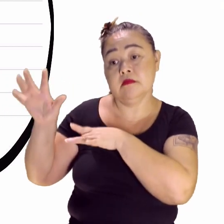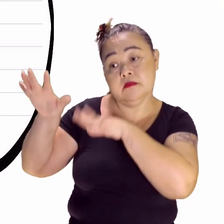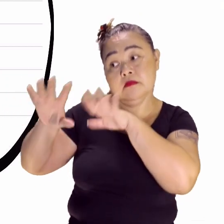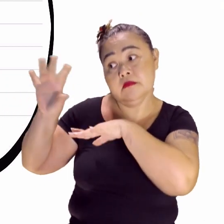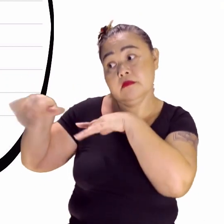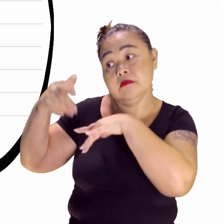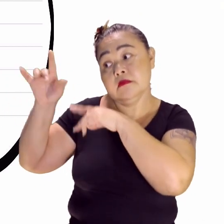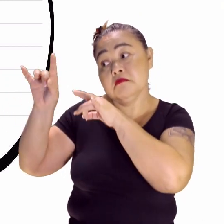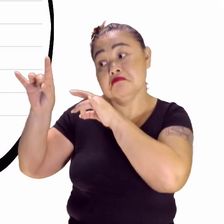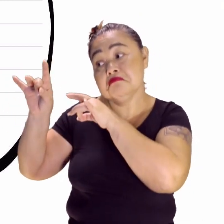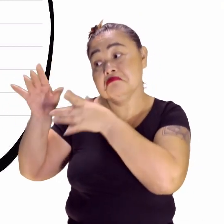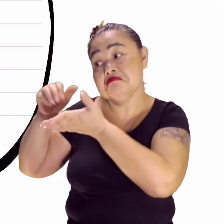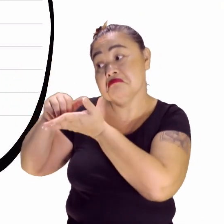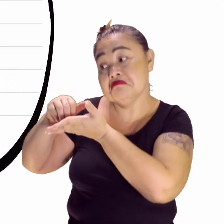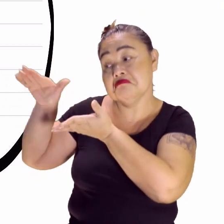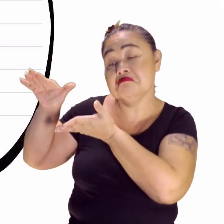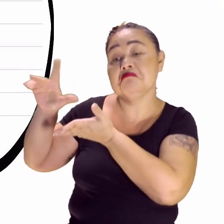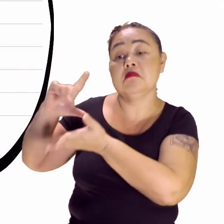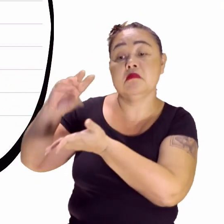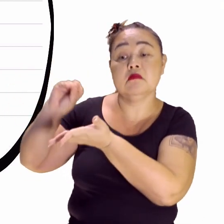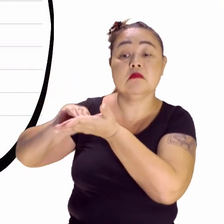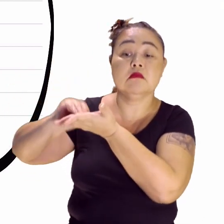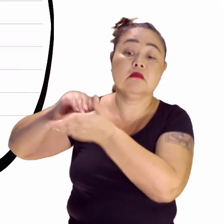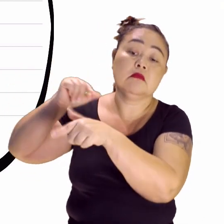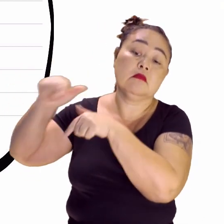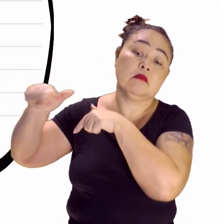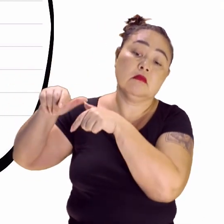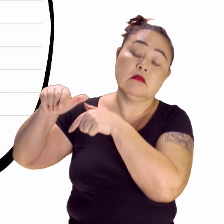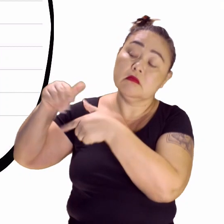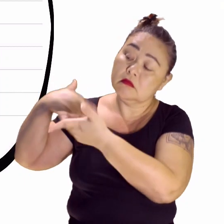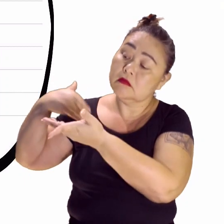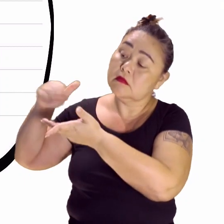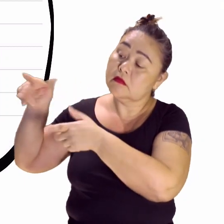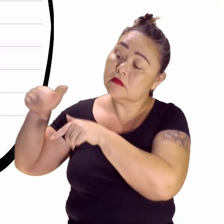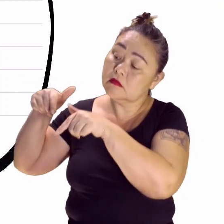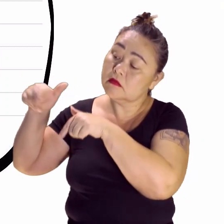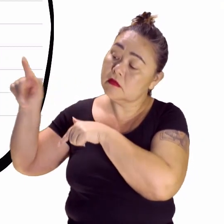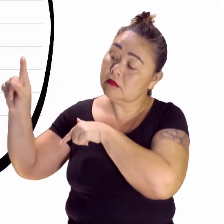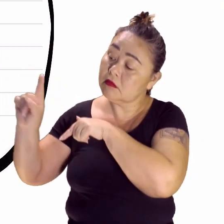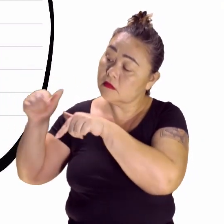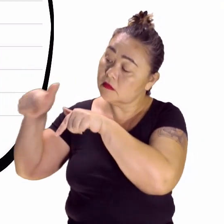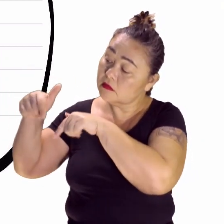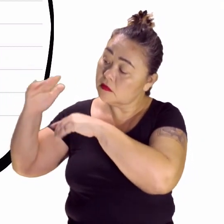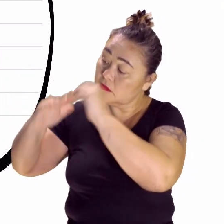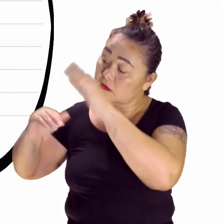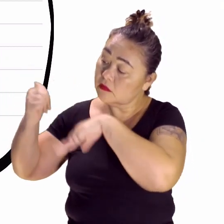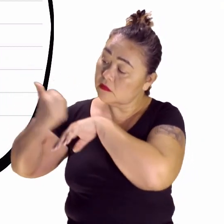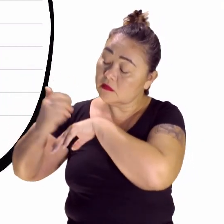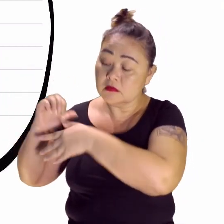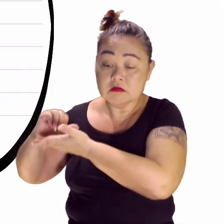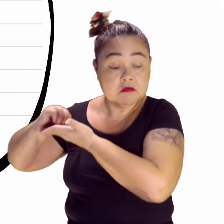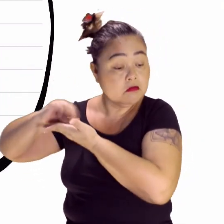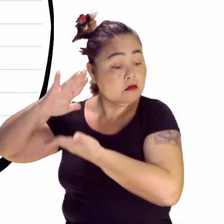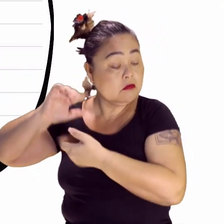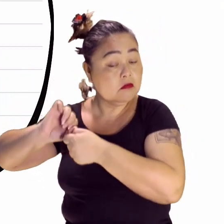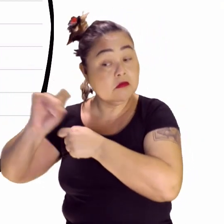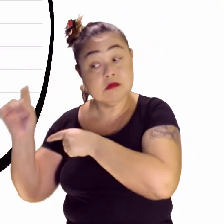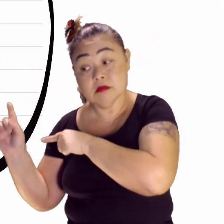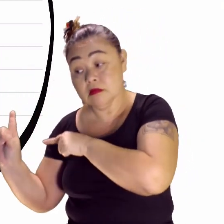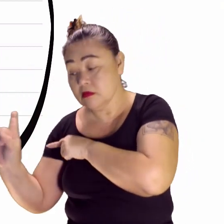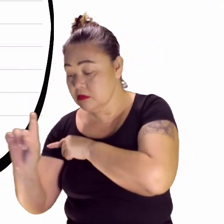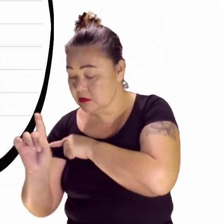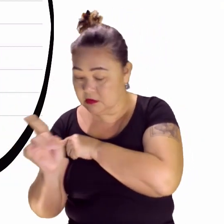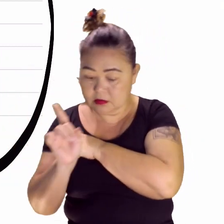É isso? E aí, quando esse trabalhador do campo é expulso, né, por essa tecnologia, muitas das vezes ele vem para a